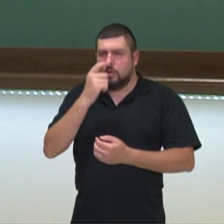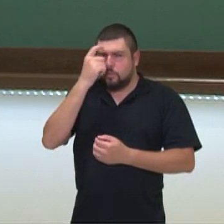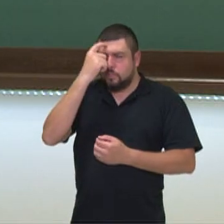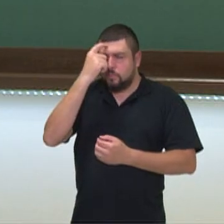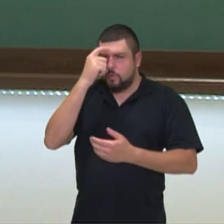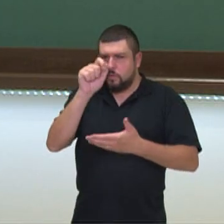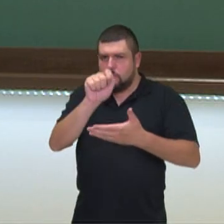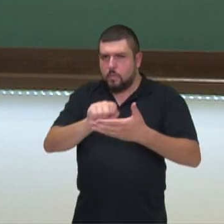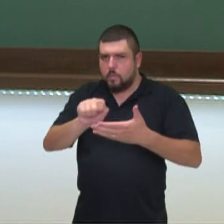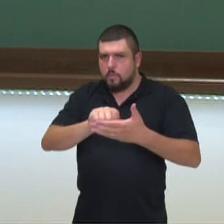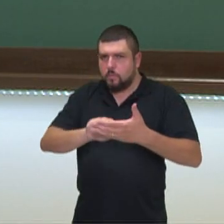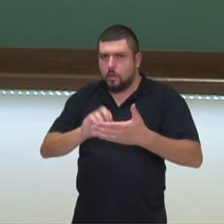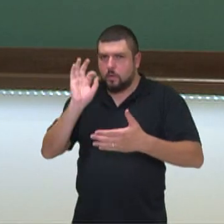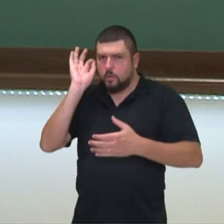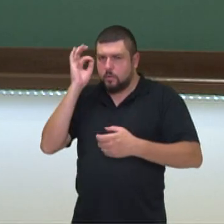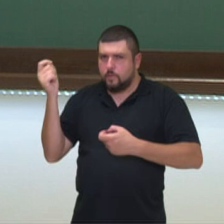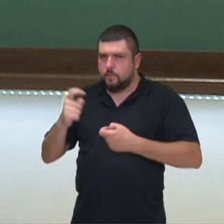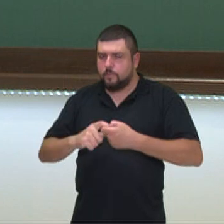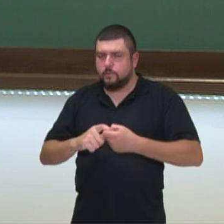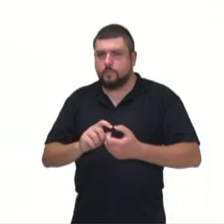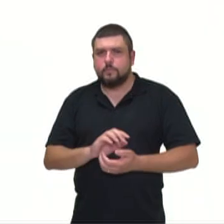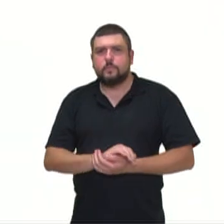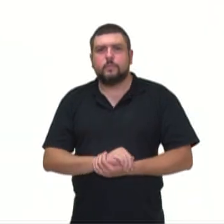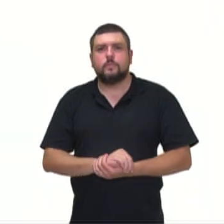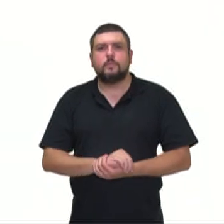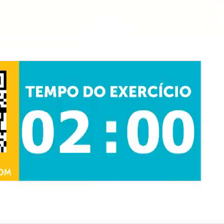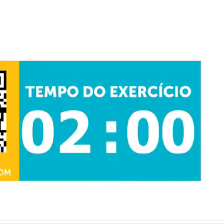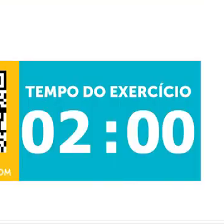pouquinho, calcule e a gente já volta com a resposta.